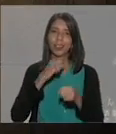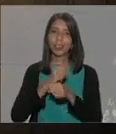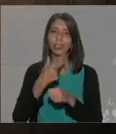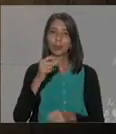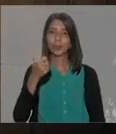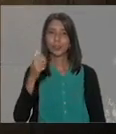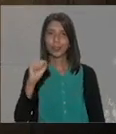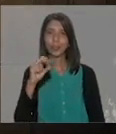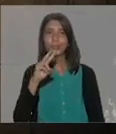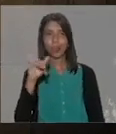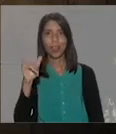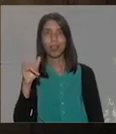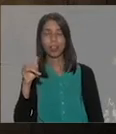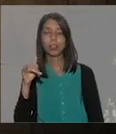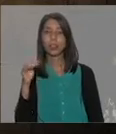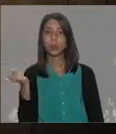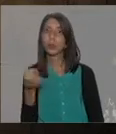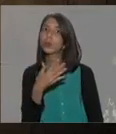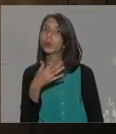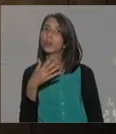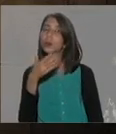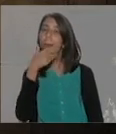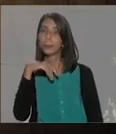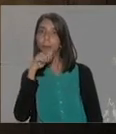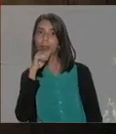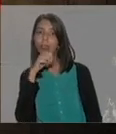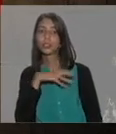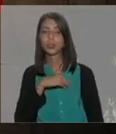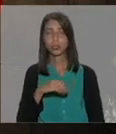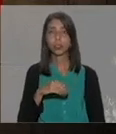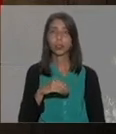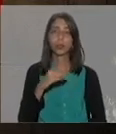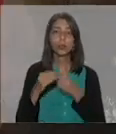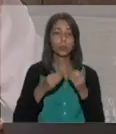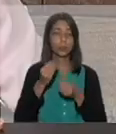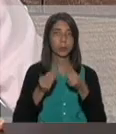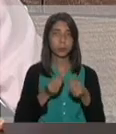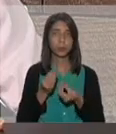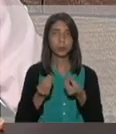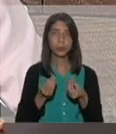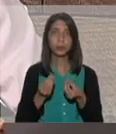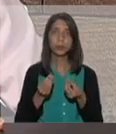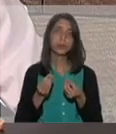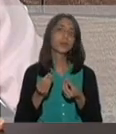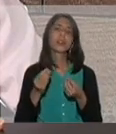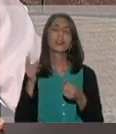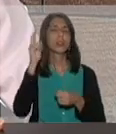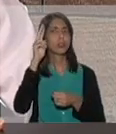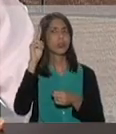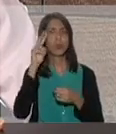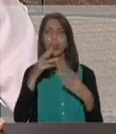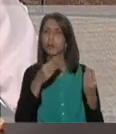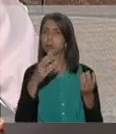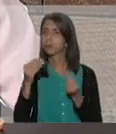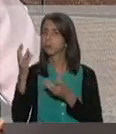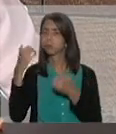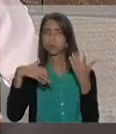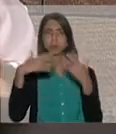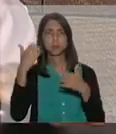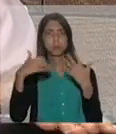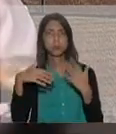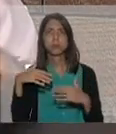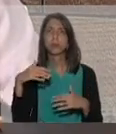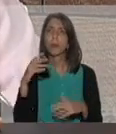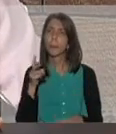faço o pai, que foi o treinador, e o filho, que é o Daniel de Oliveira. E muitas histórias serão contadas